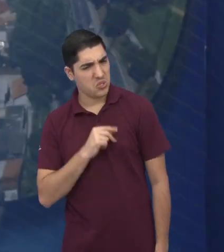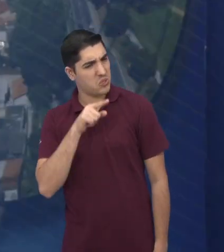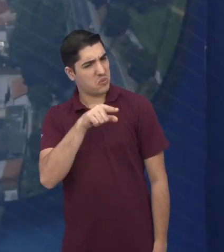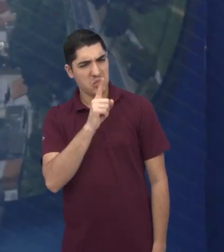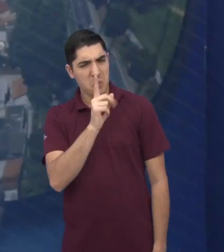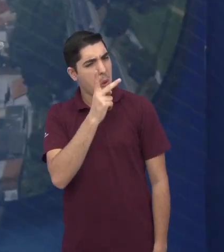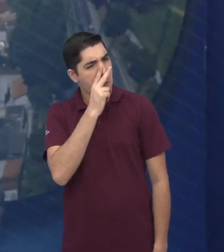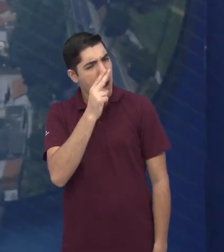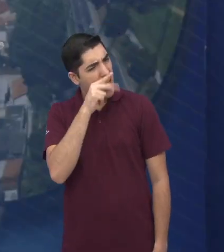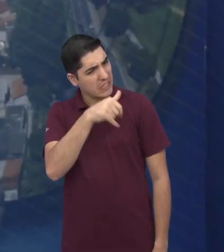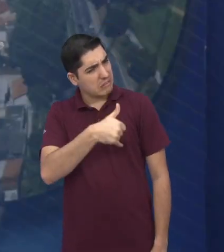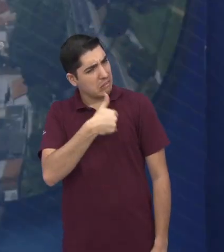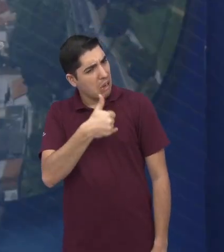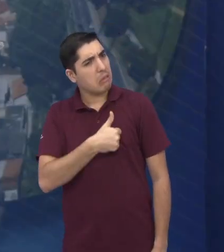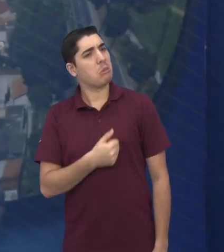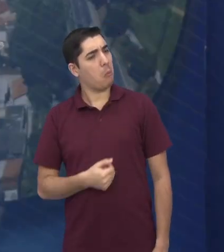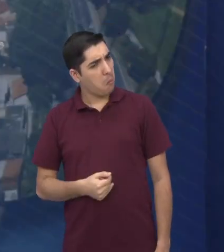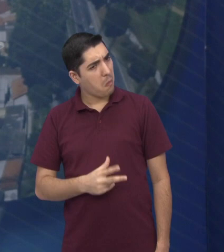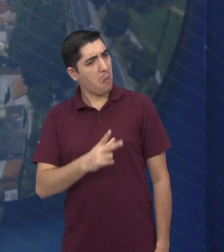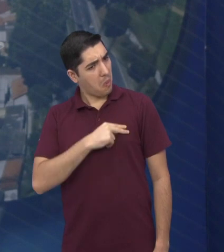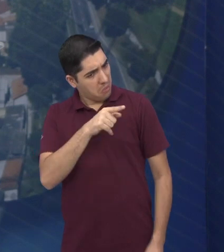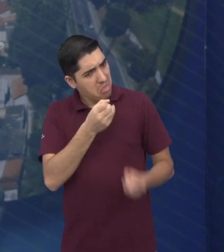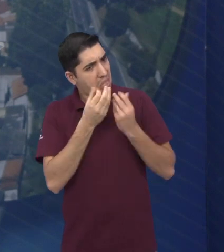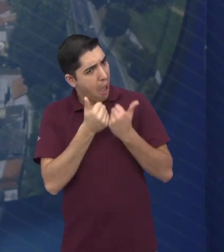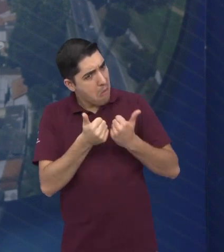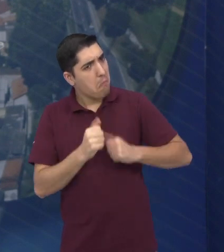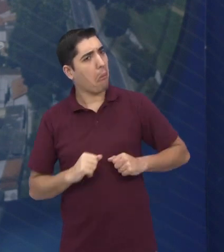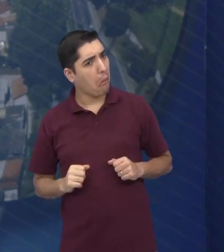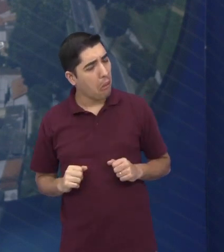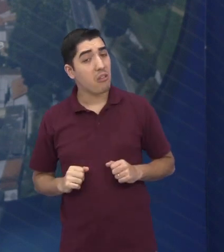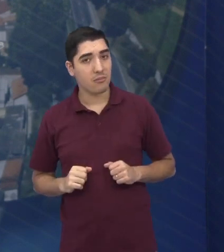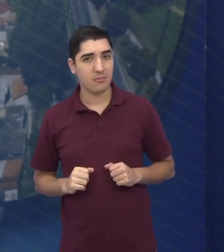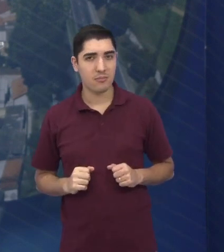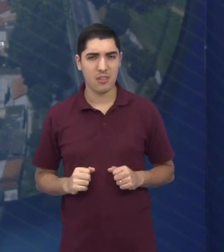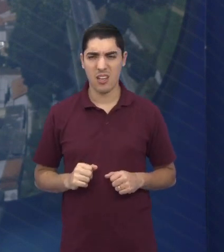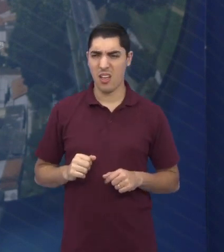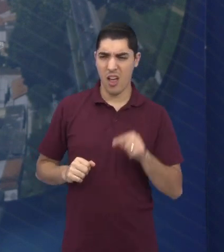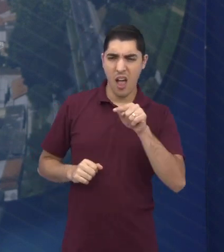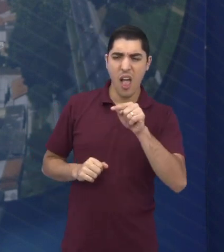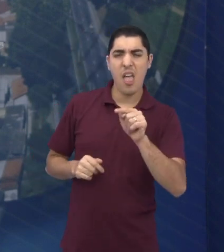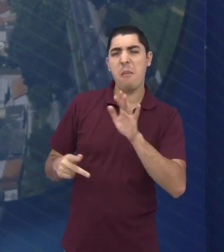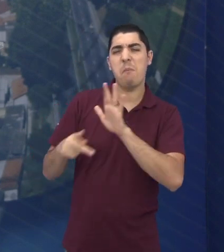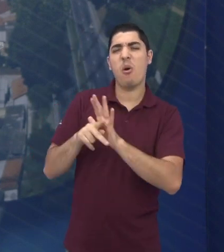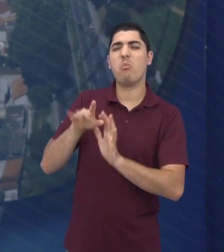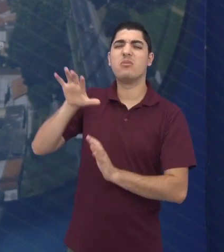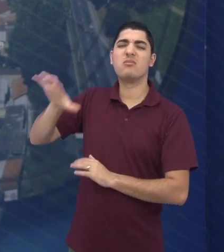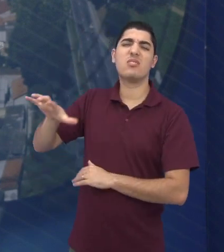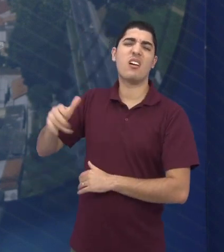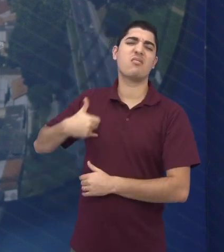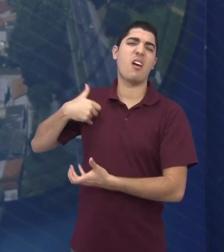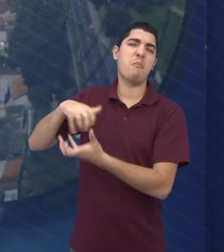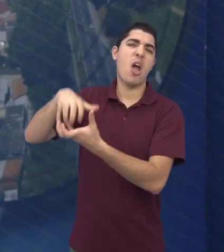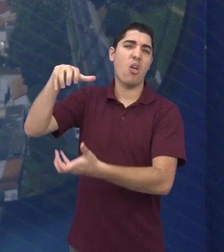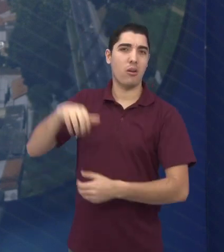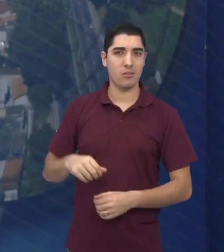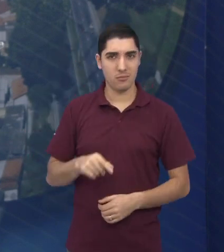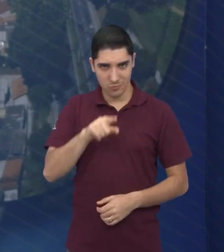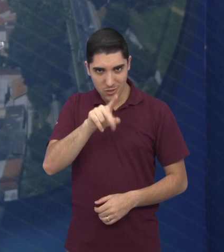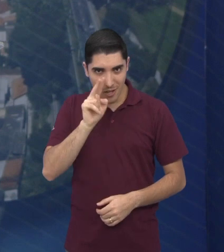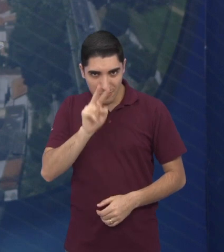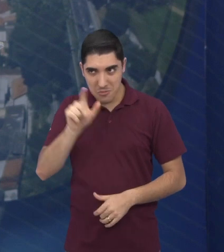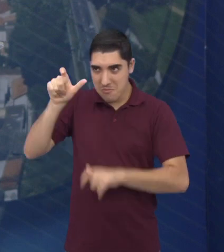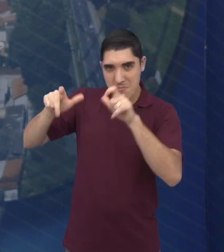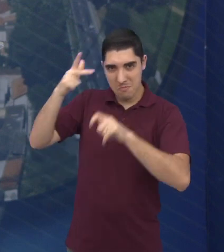mas não parece que você tem essa idade, tá super conservada. Isso daí é coisa pra velho. Quem, gente, nunca ouviu